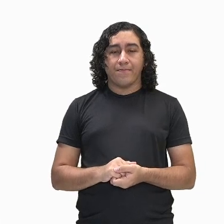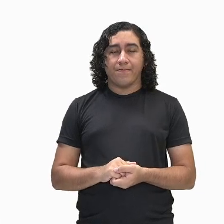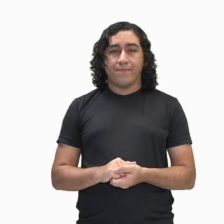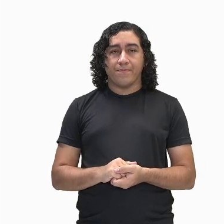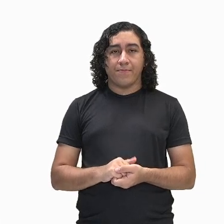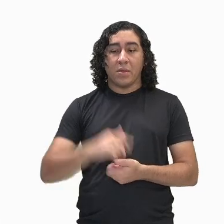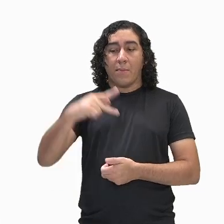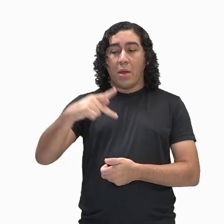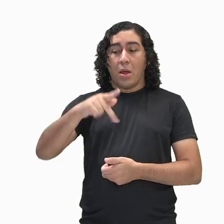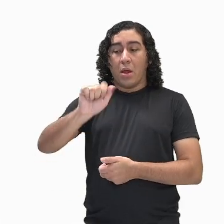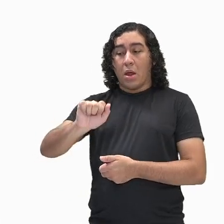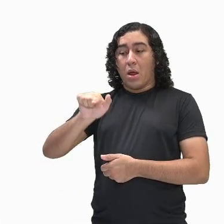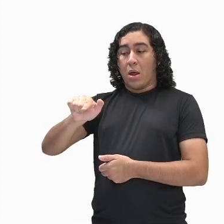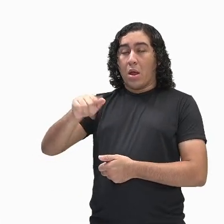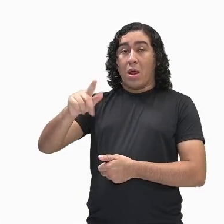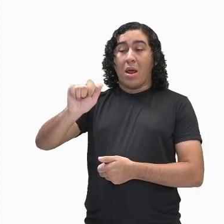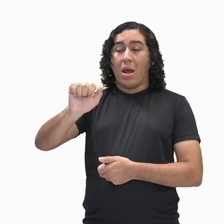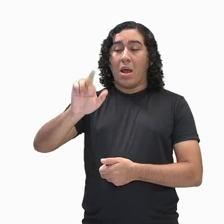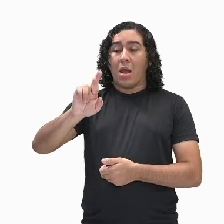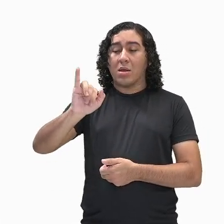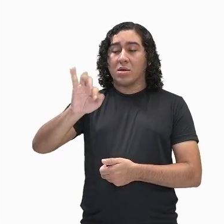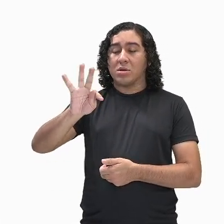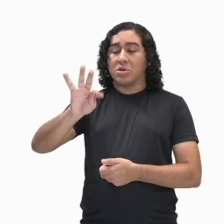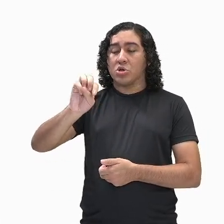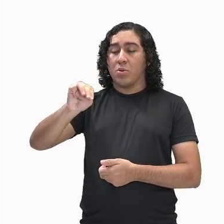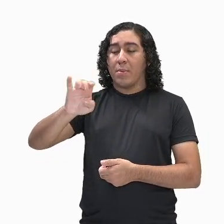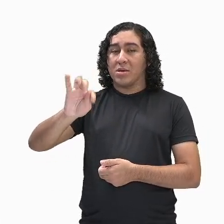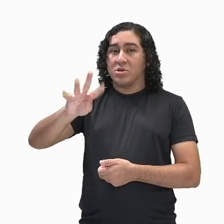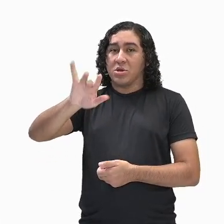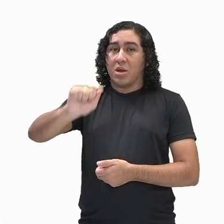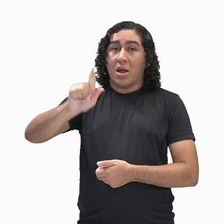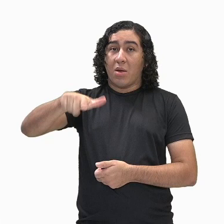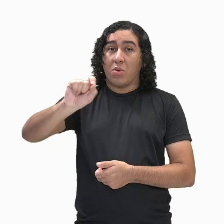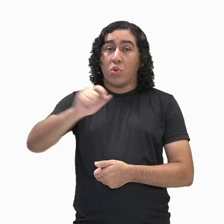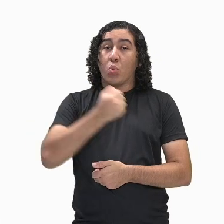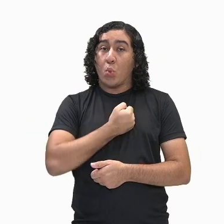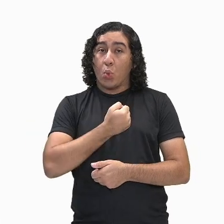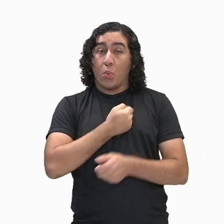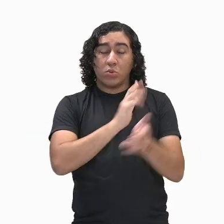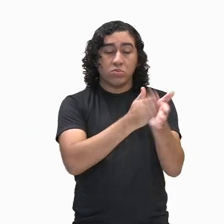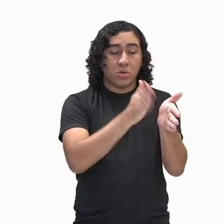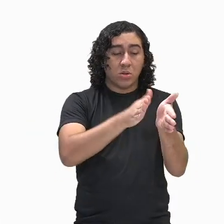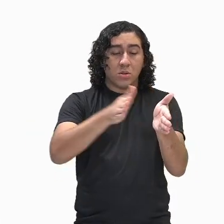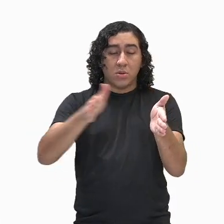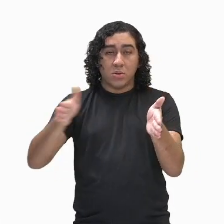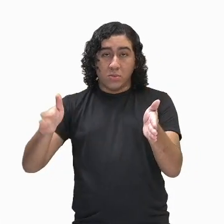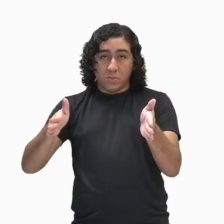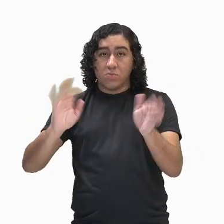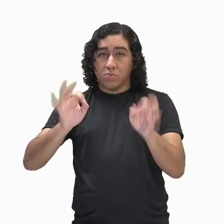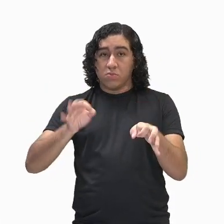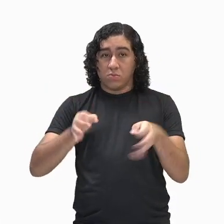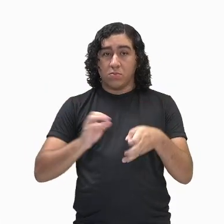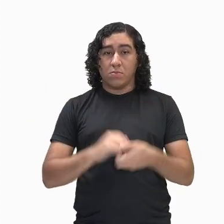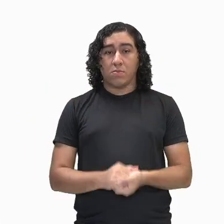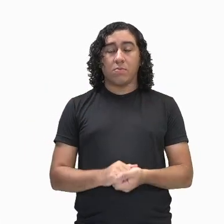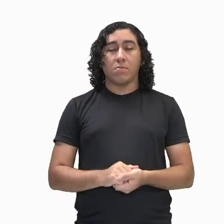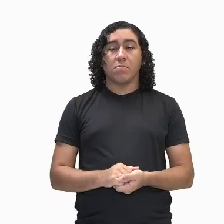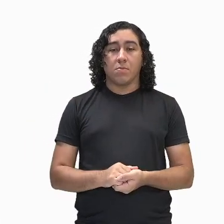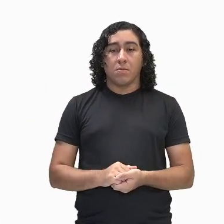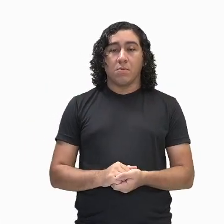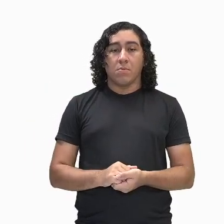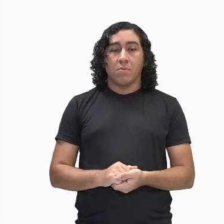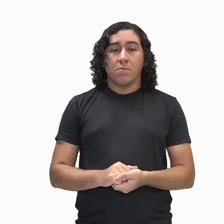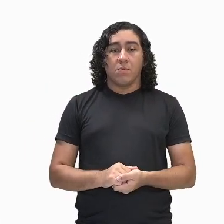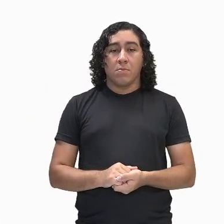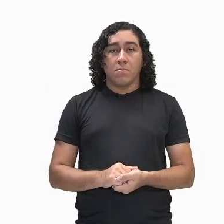progressão aritmética é uma sequência de números. É uma sequência de números, na